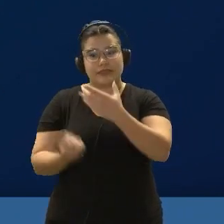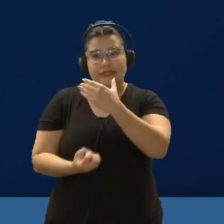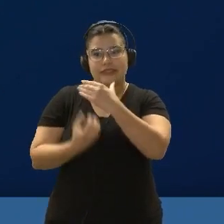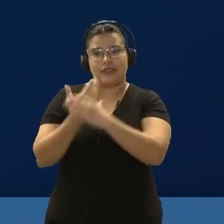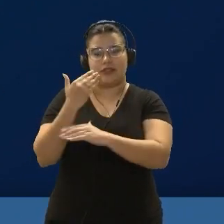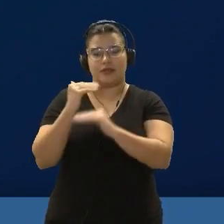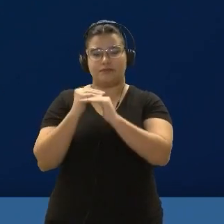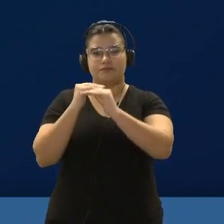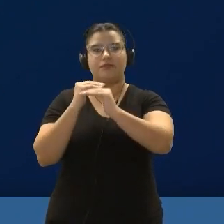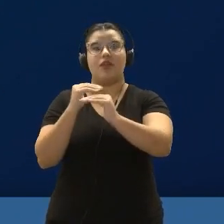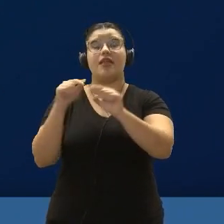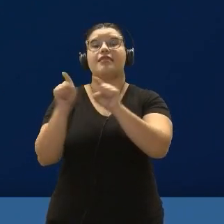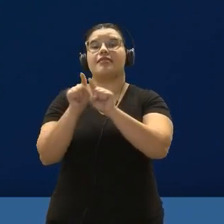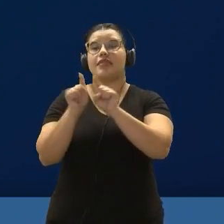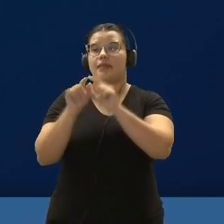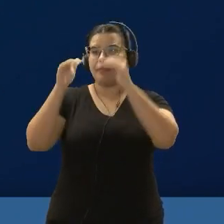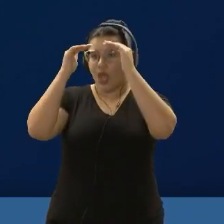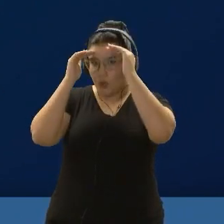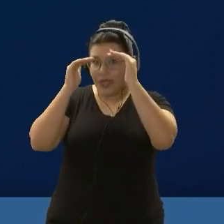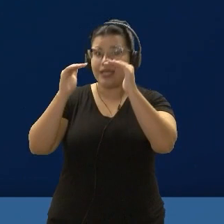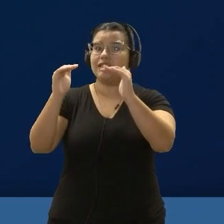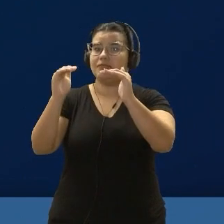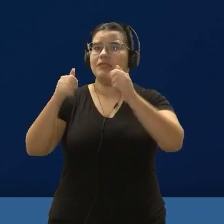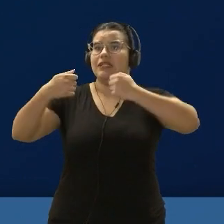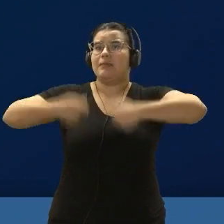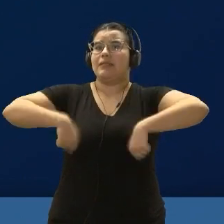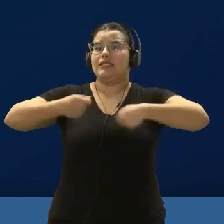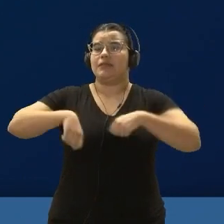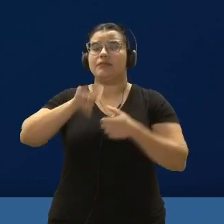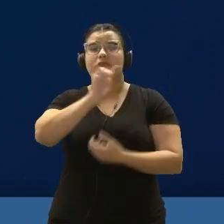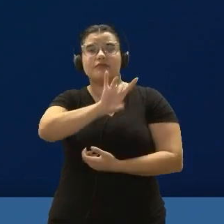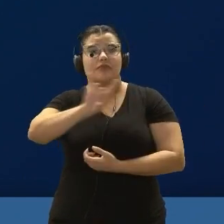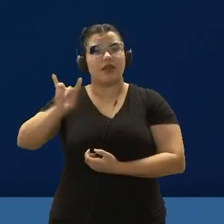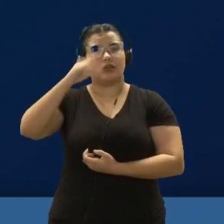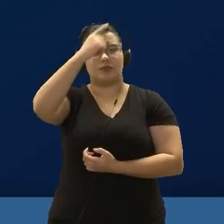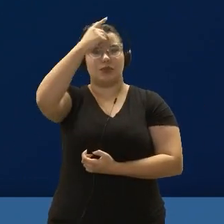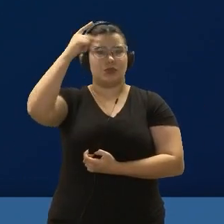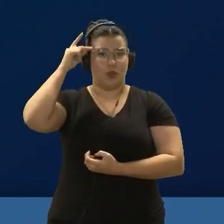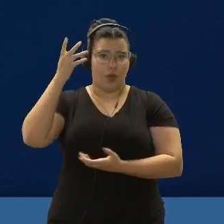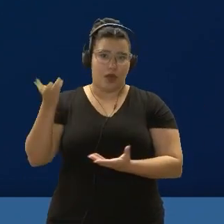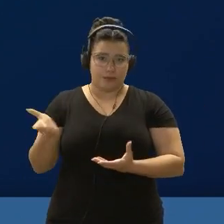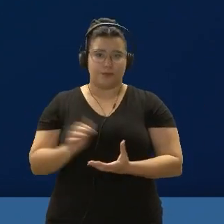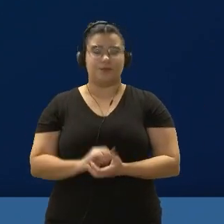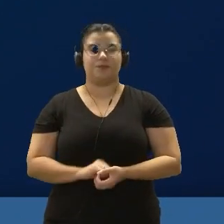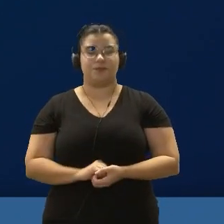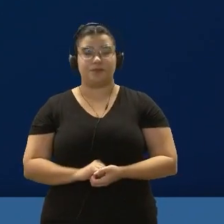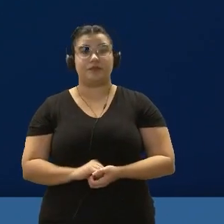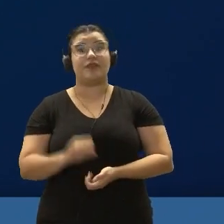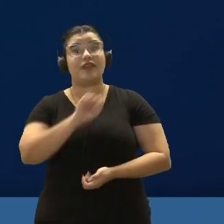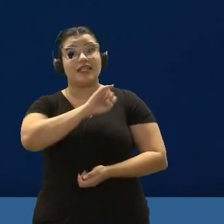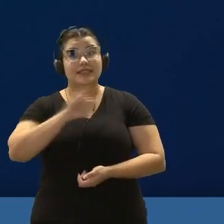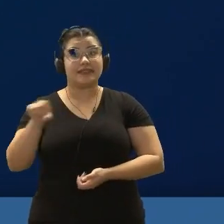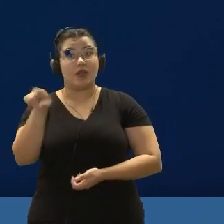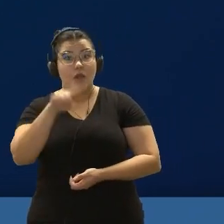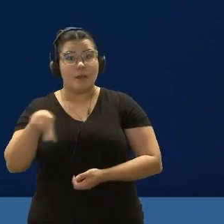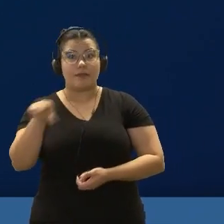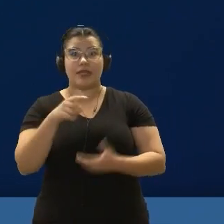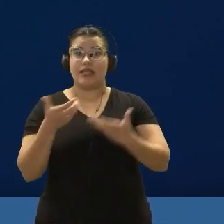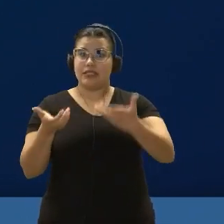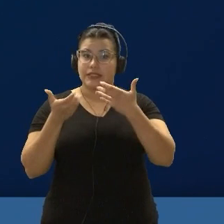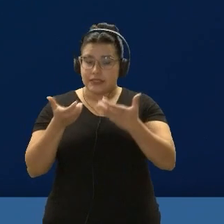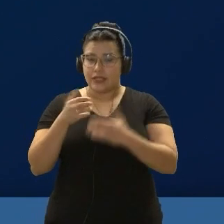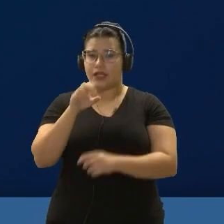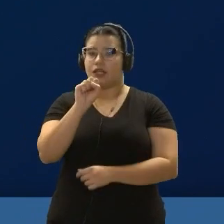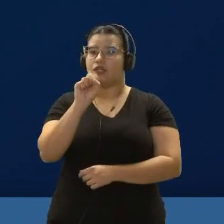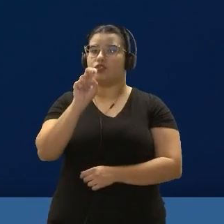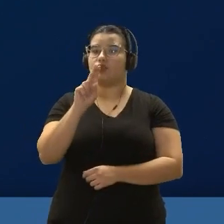cuidados e respeite a preferência e a necessidade de cada pessoa. Se ele quer fazer a